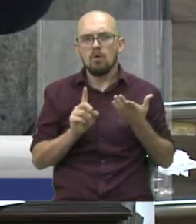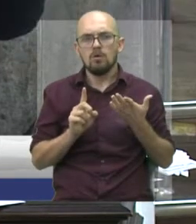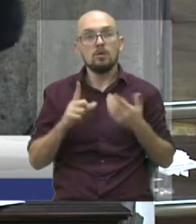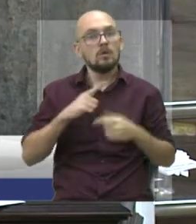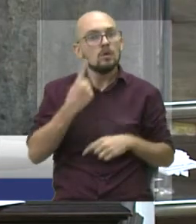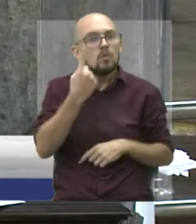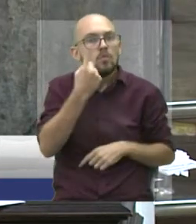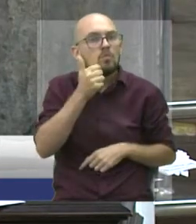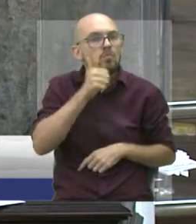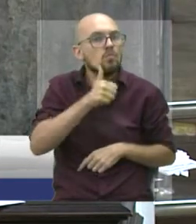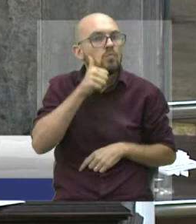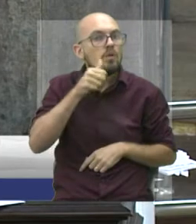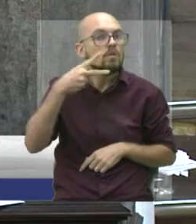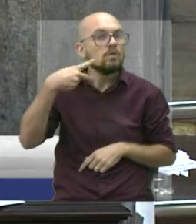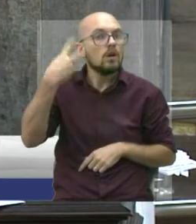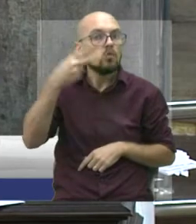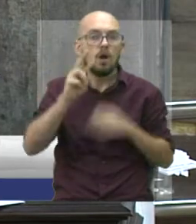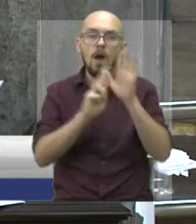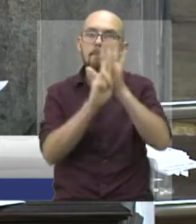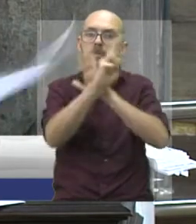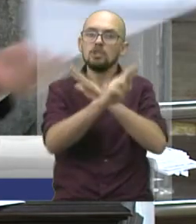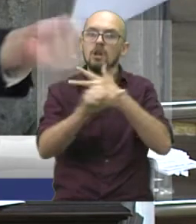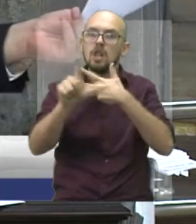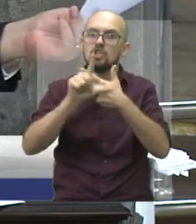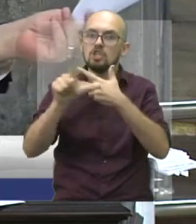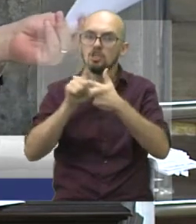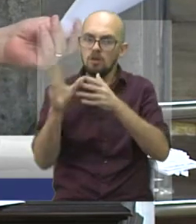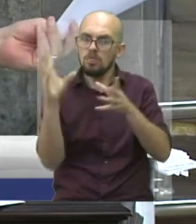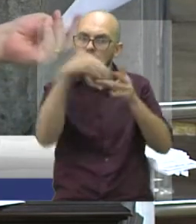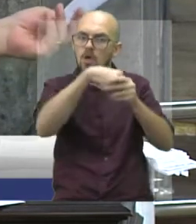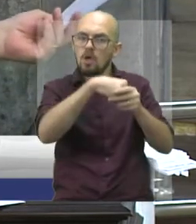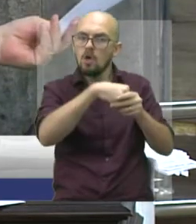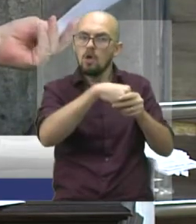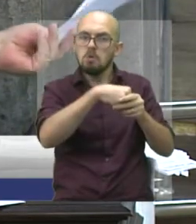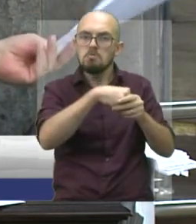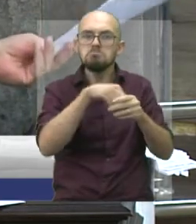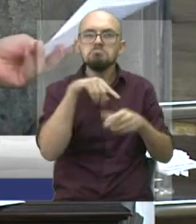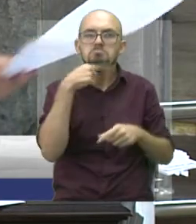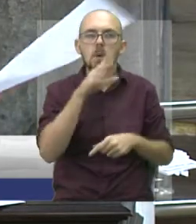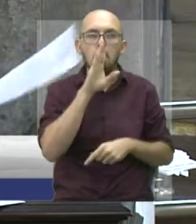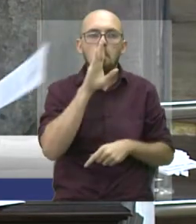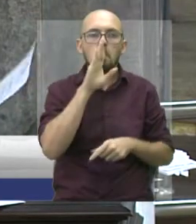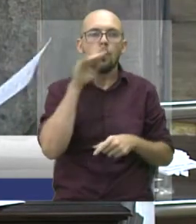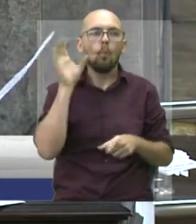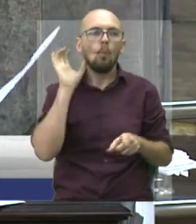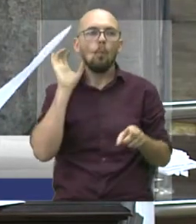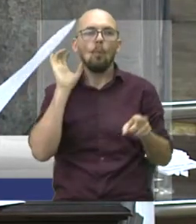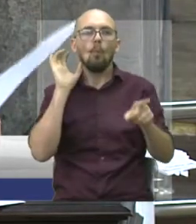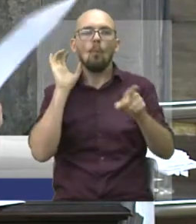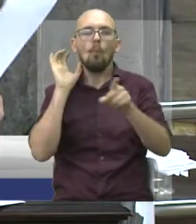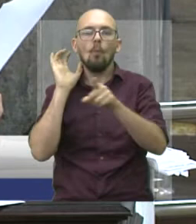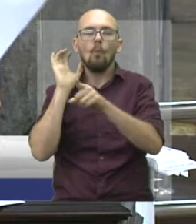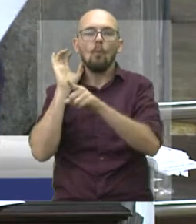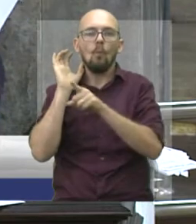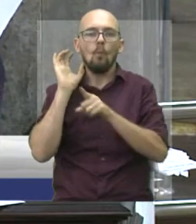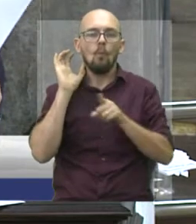Temos uma representante do Poder Legislativo lá e ninguém fala nada? Então,